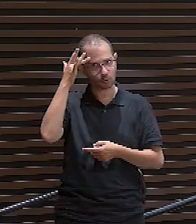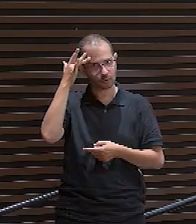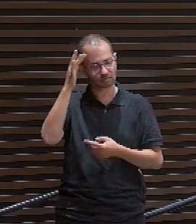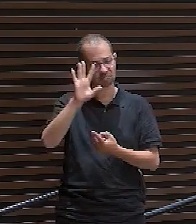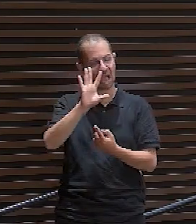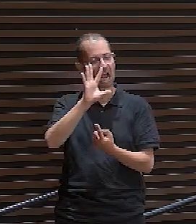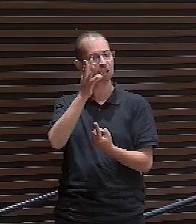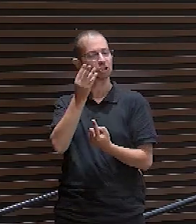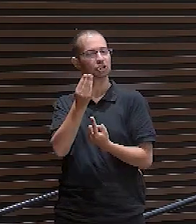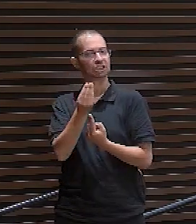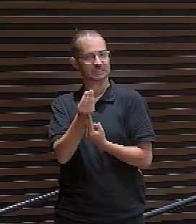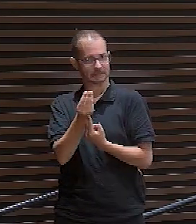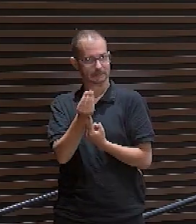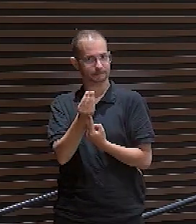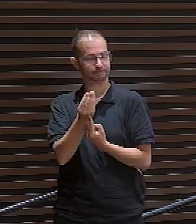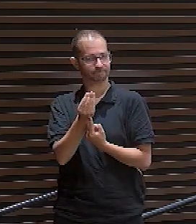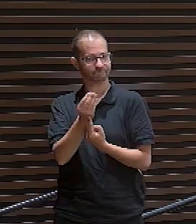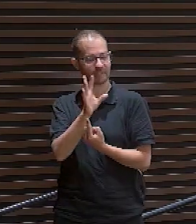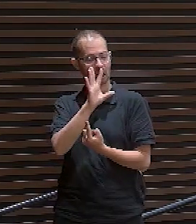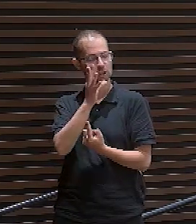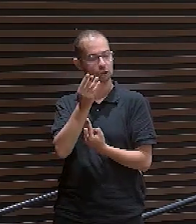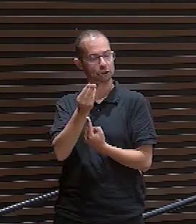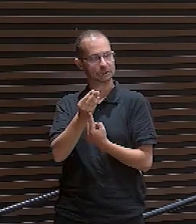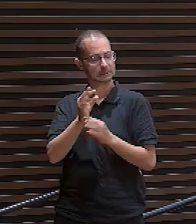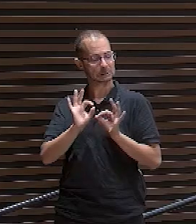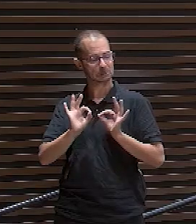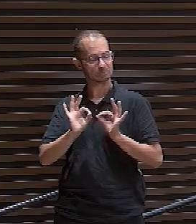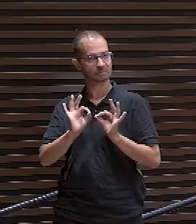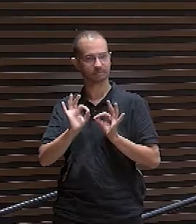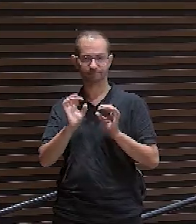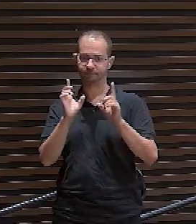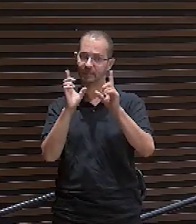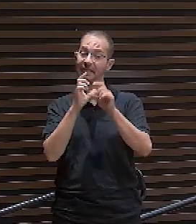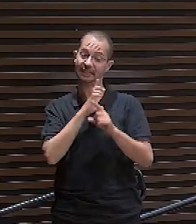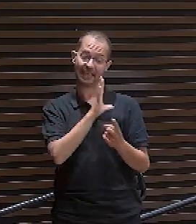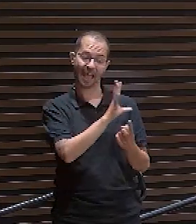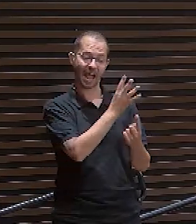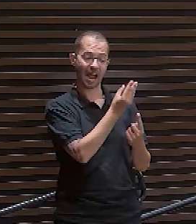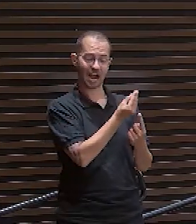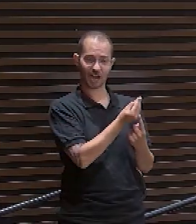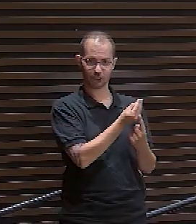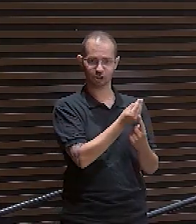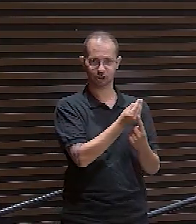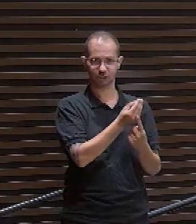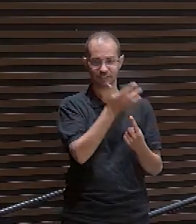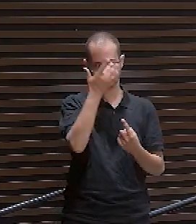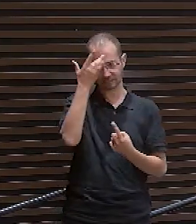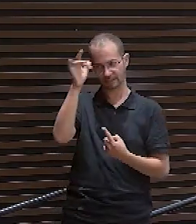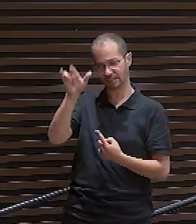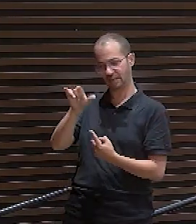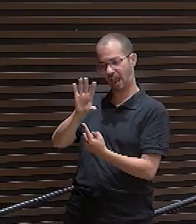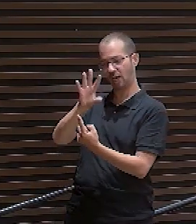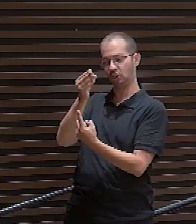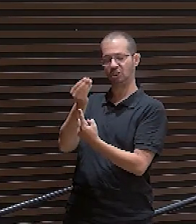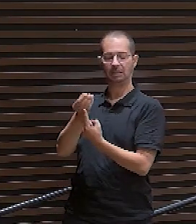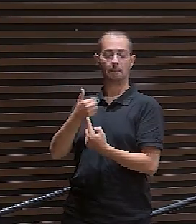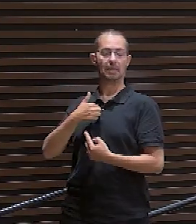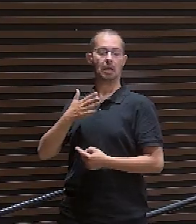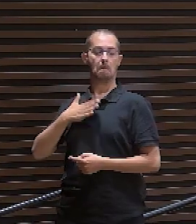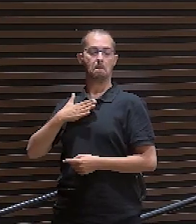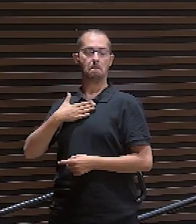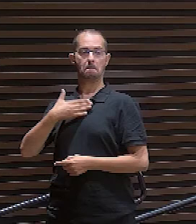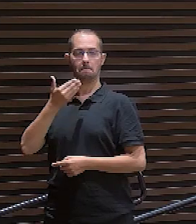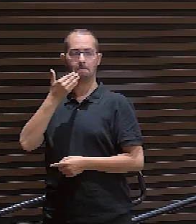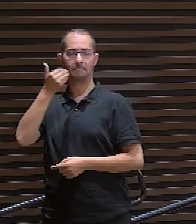Artista é um bicho que é complicado. Tem arte, e a dele é melhor.